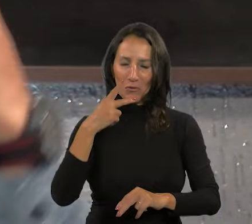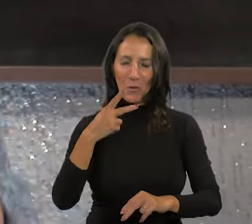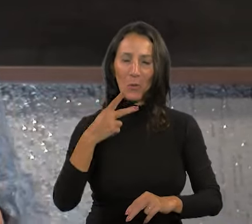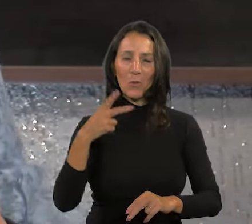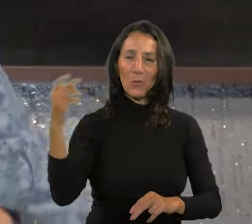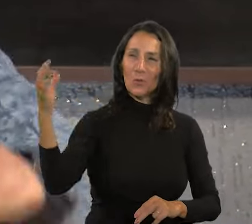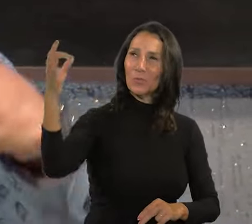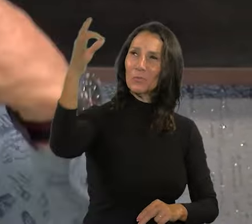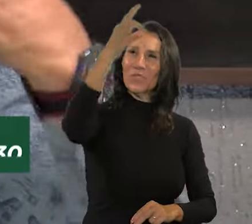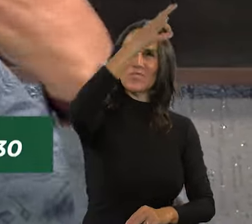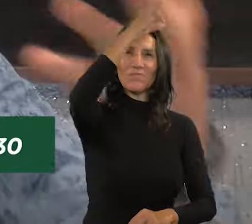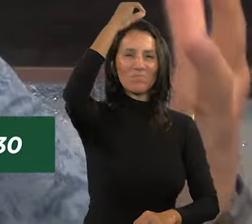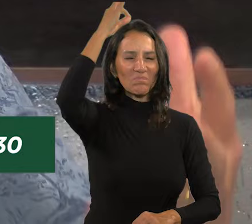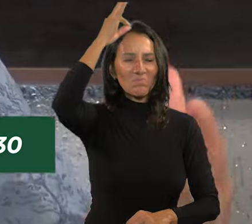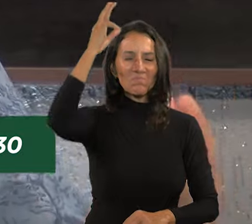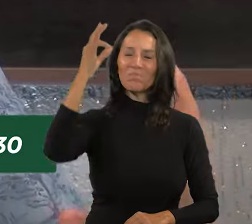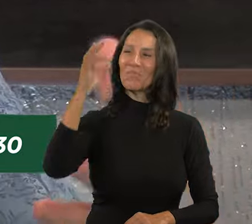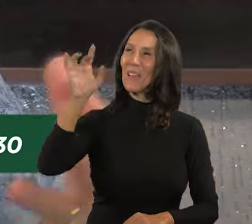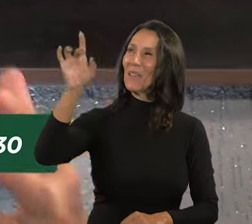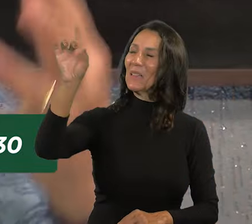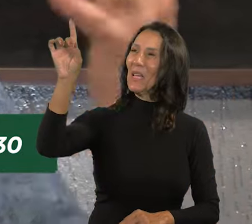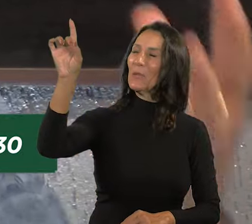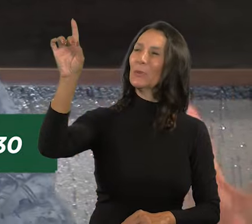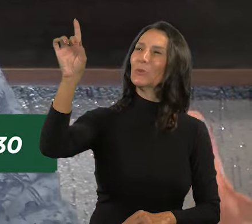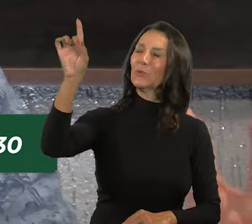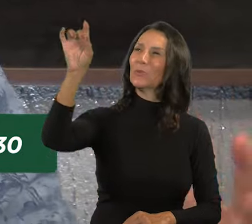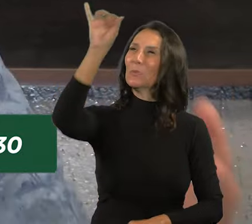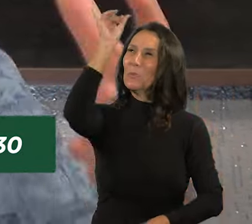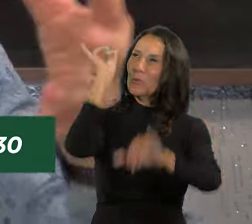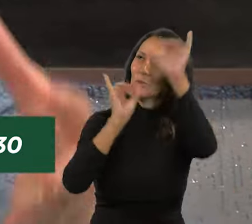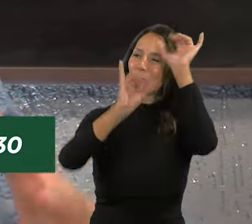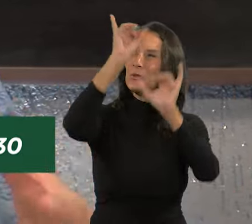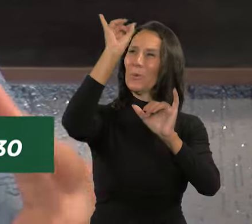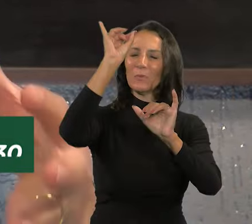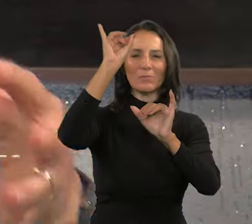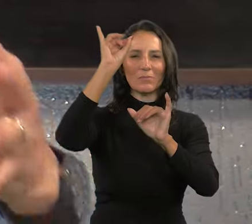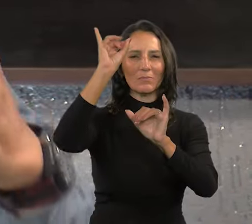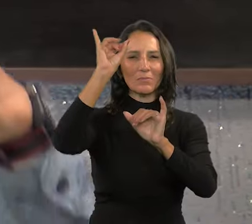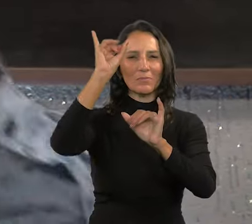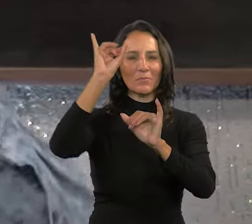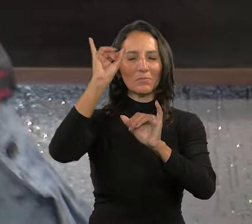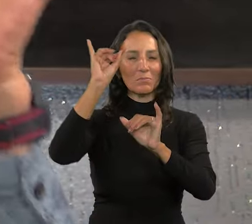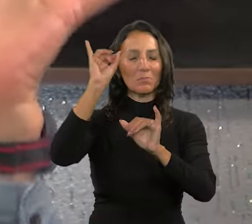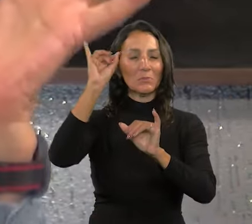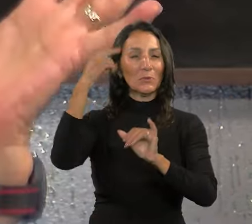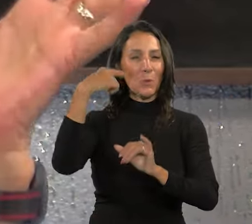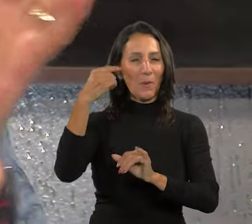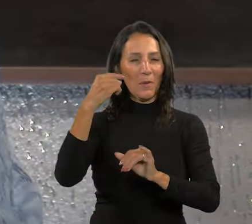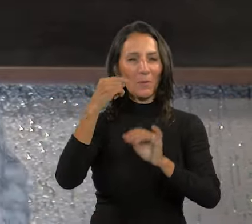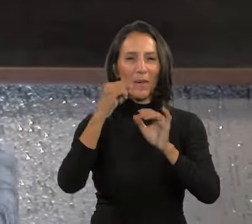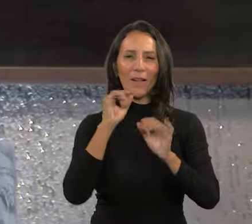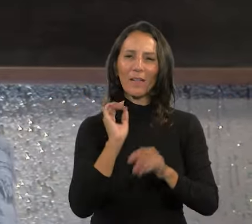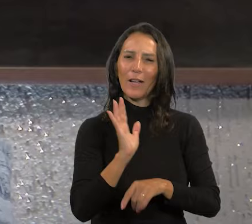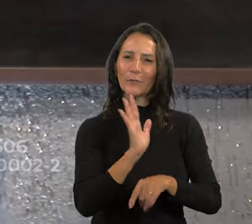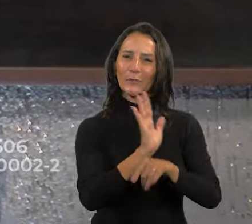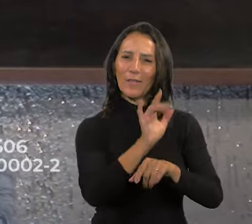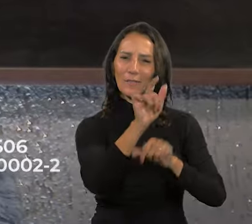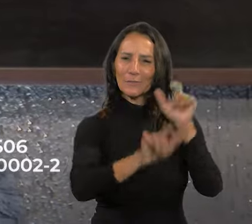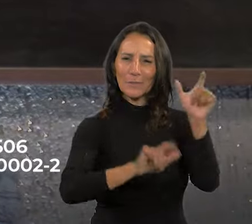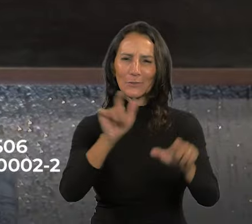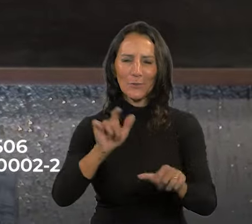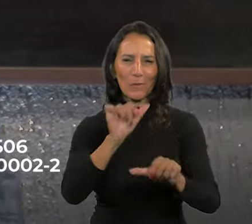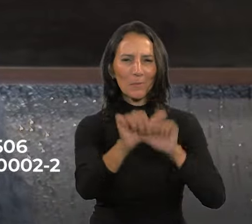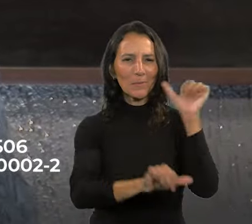me ungiu para mudar as pessoas. Não adianta você ser uma pessoa totalmente espiritual. Ah,